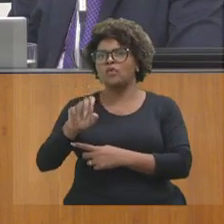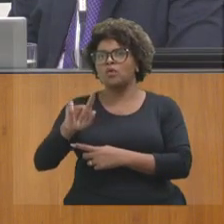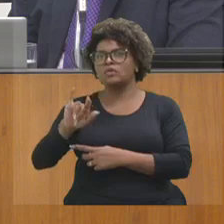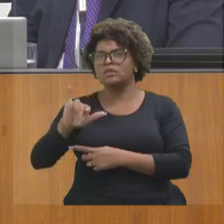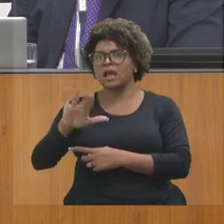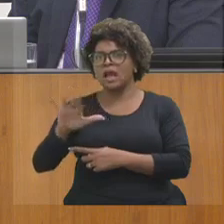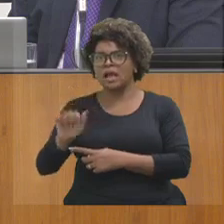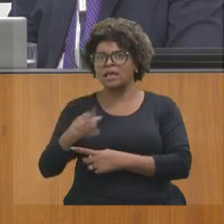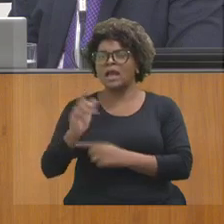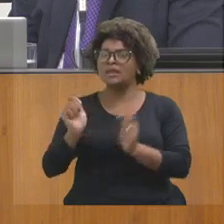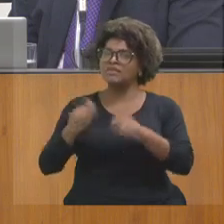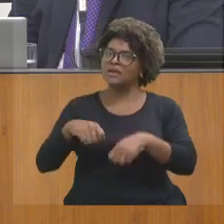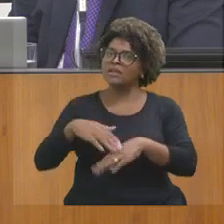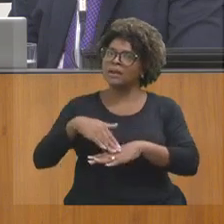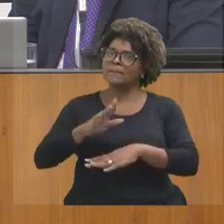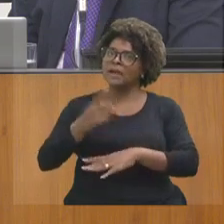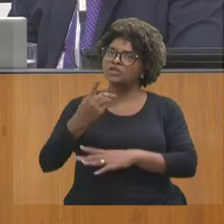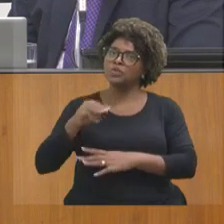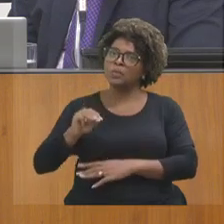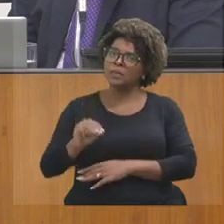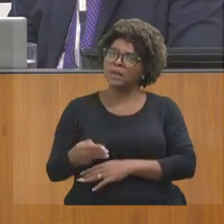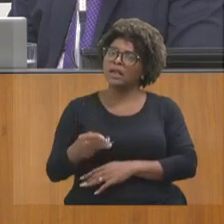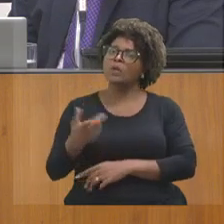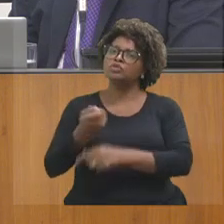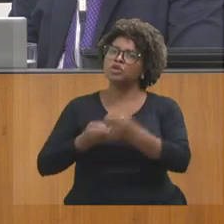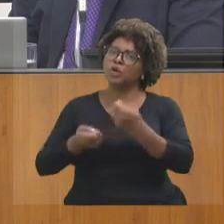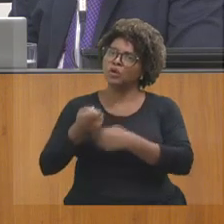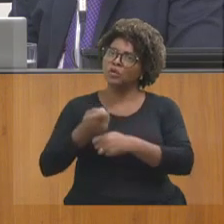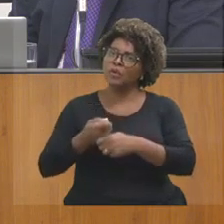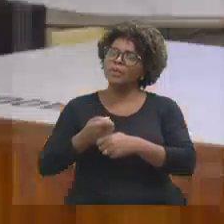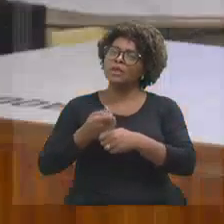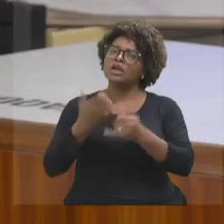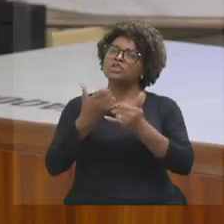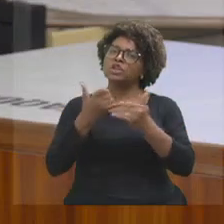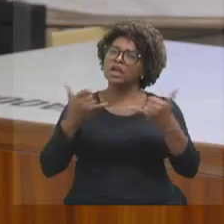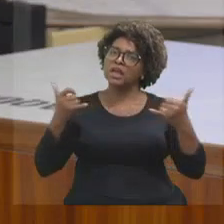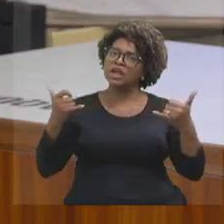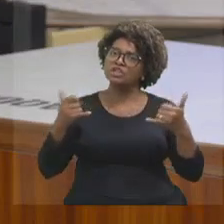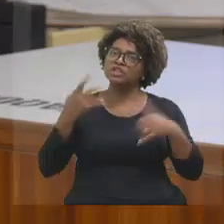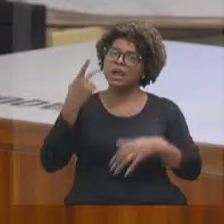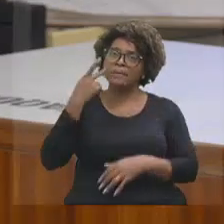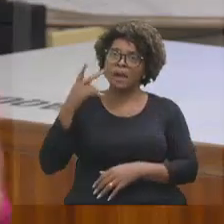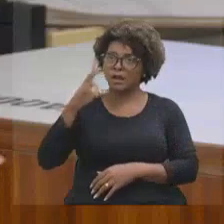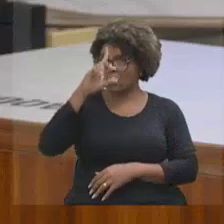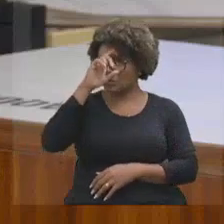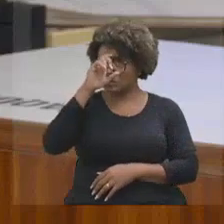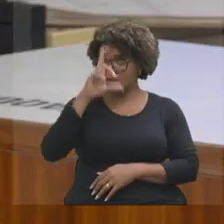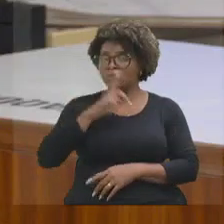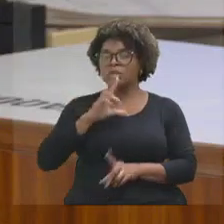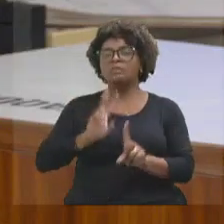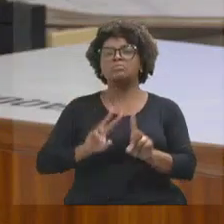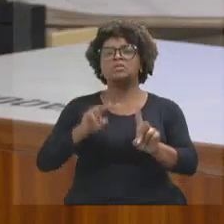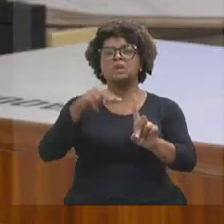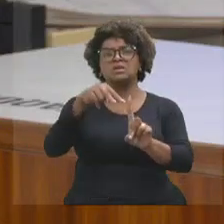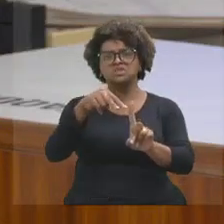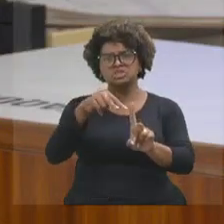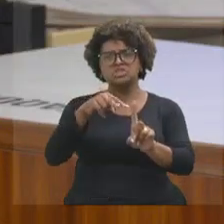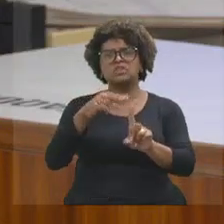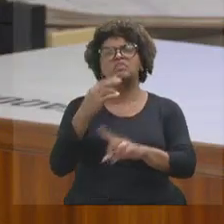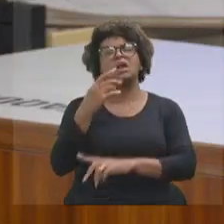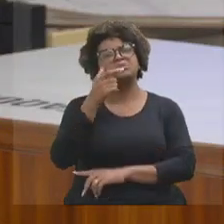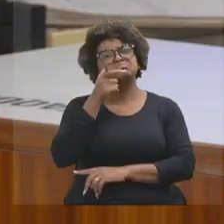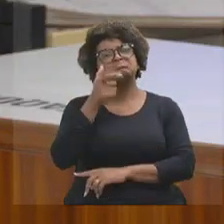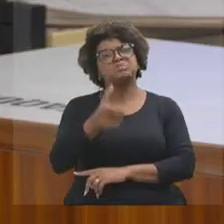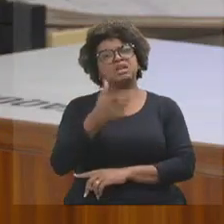um milhão por ano de Economia em energia elétrica para o hospital Então a gente tem uma perspectiva interessante de Melhora para o Manuel